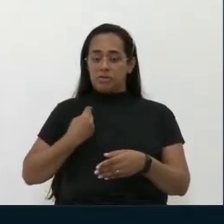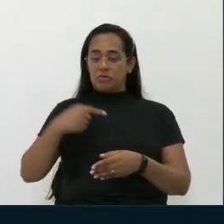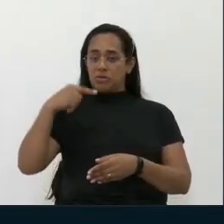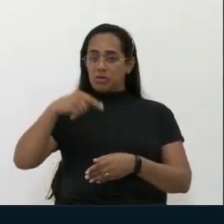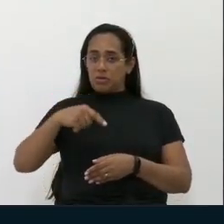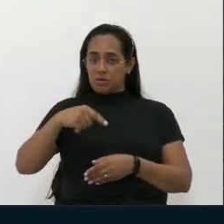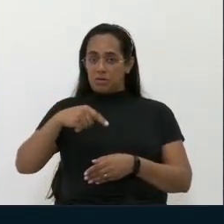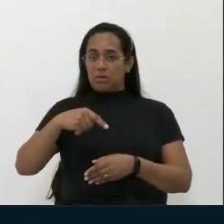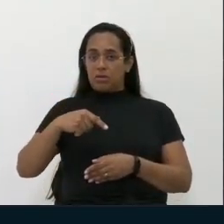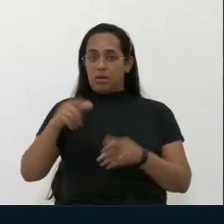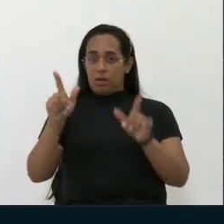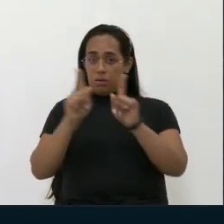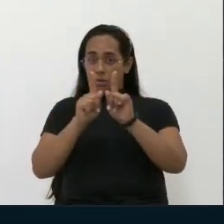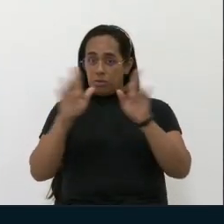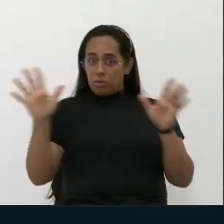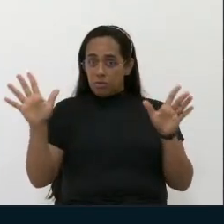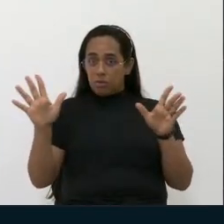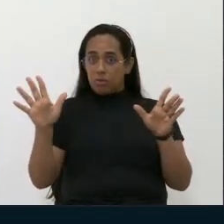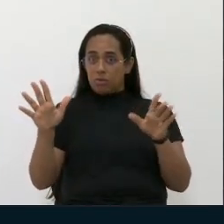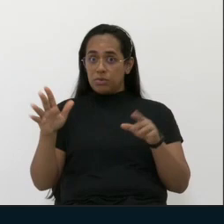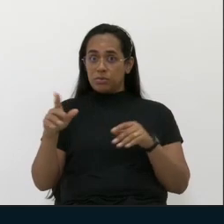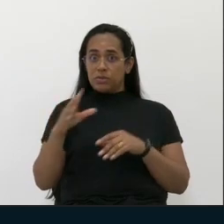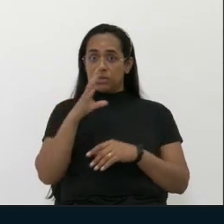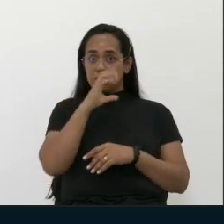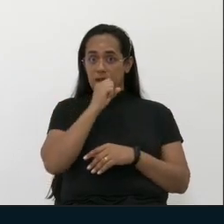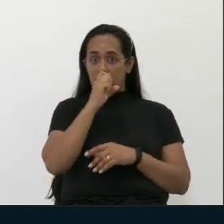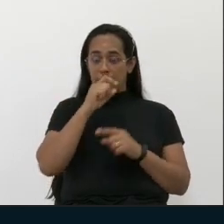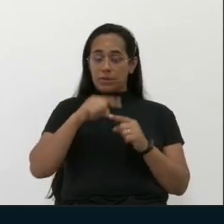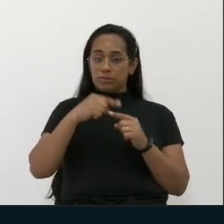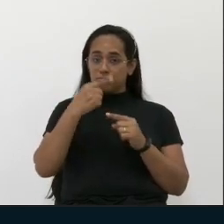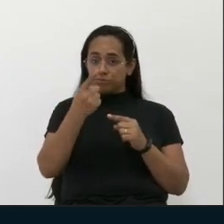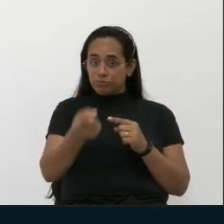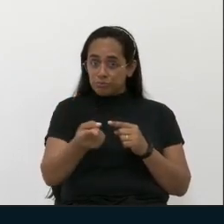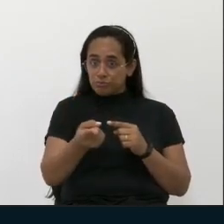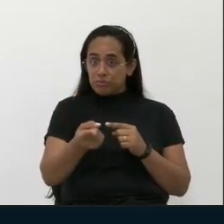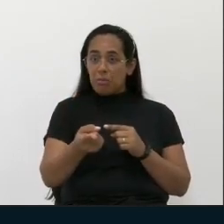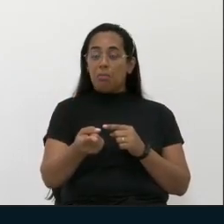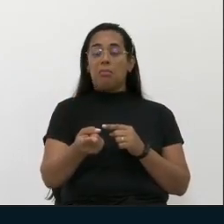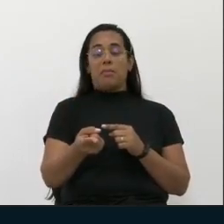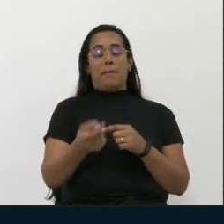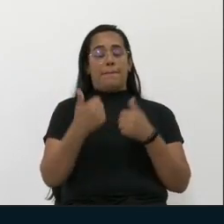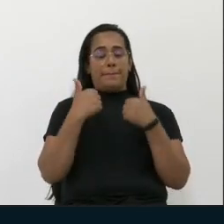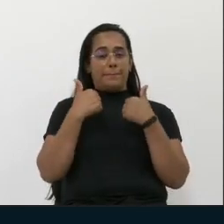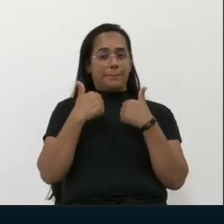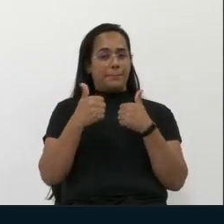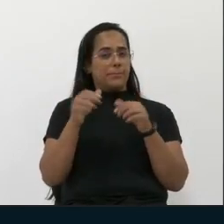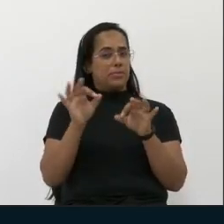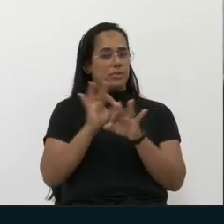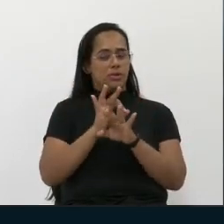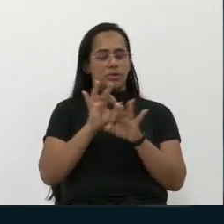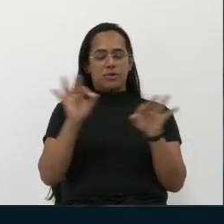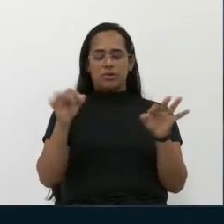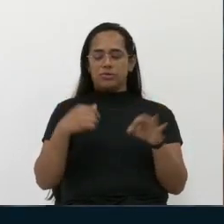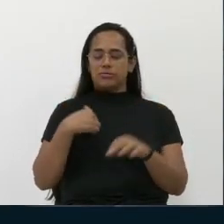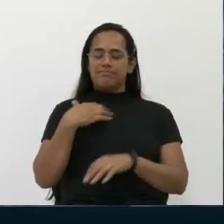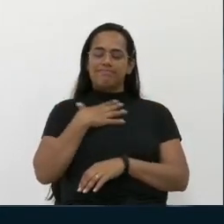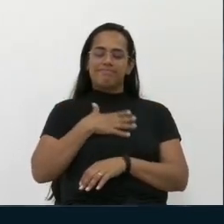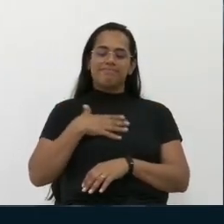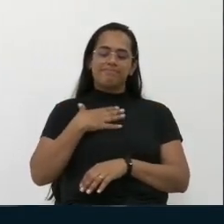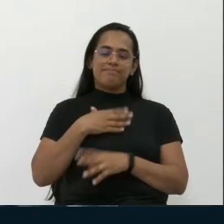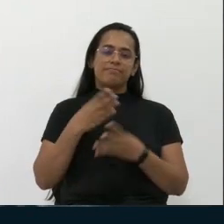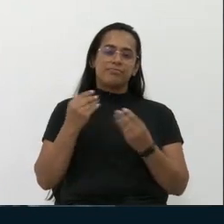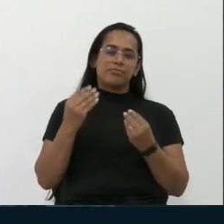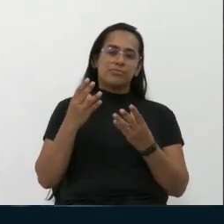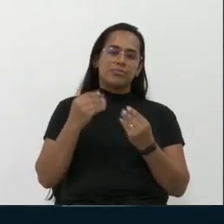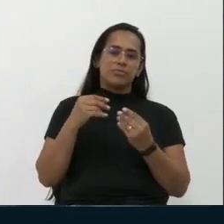isso? Sábado. Que ótimo. Eu gostaria muito que essa casa se reunisse para tentar falar